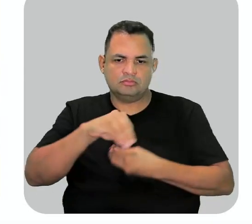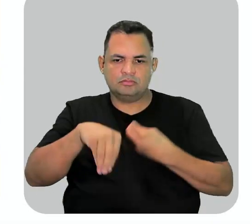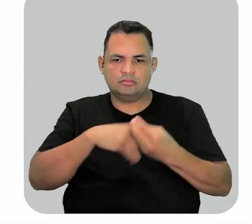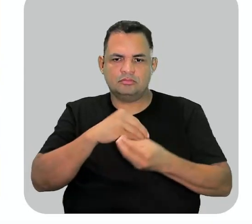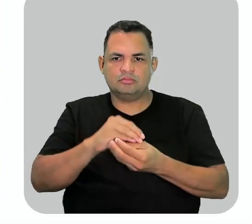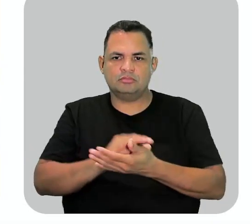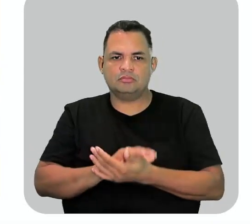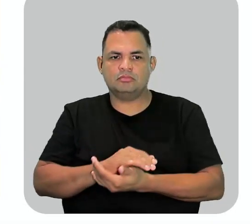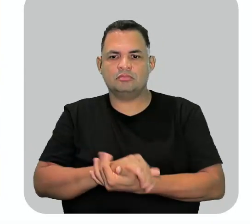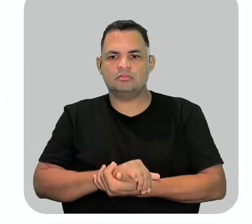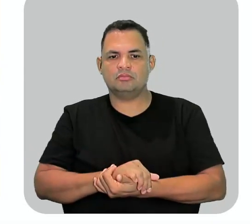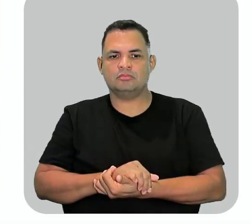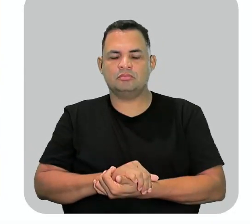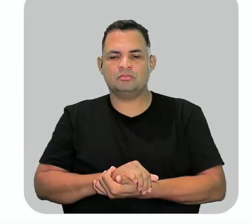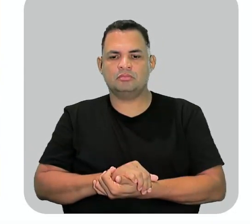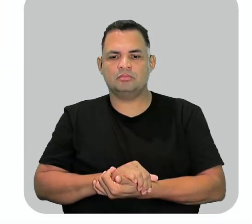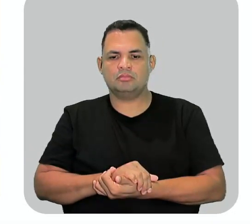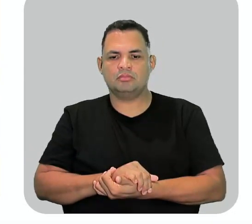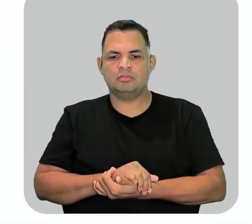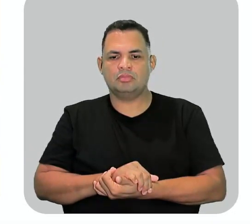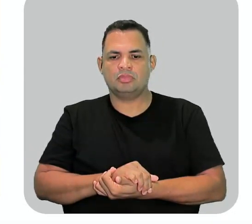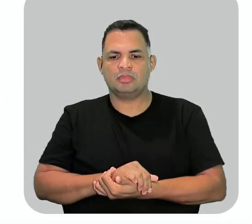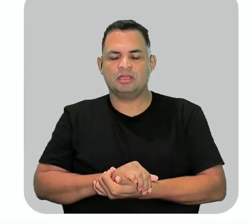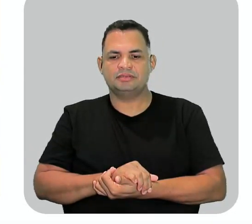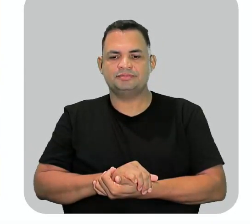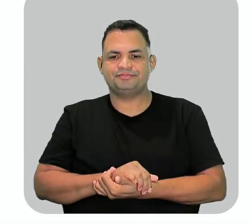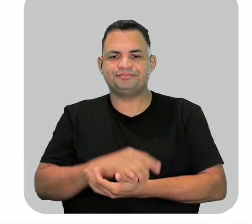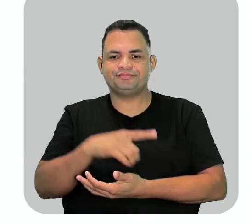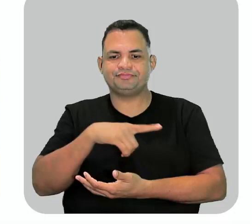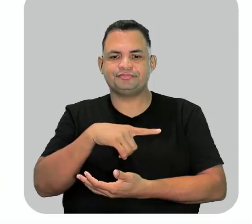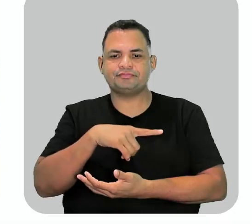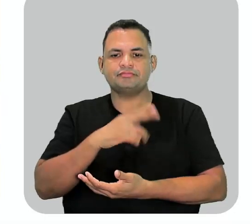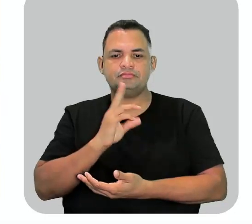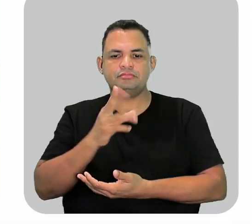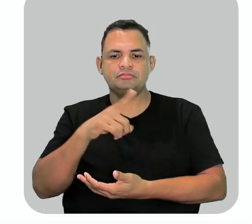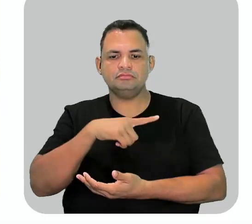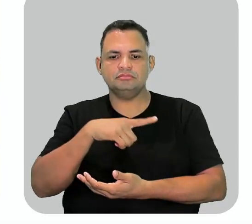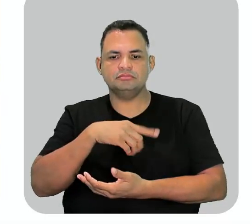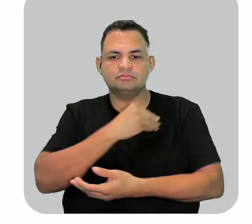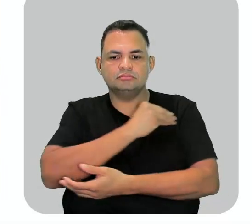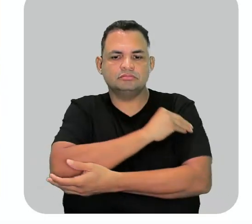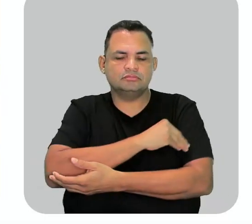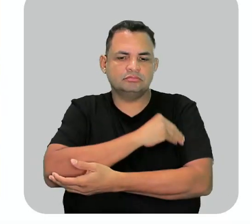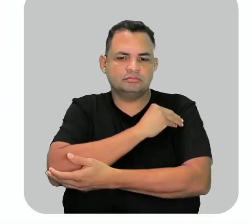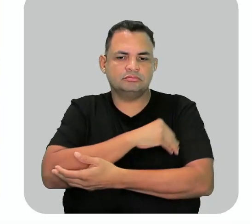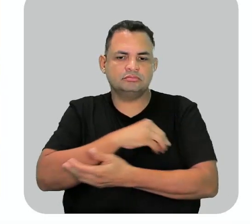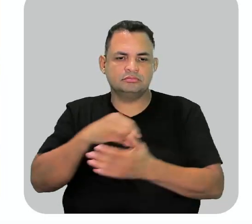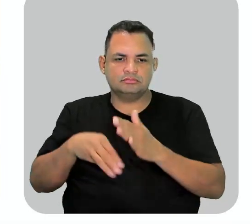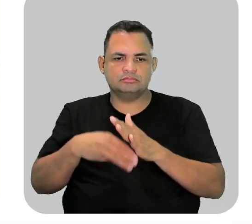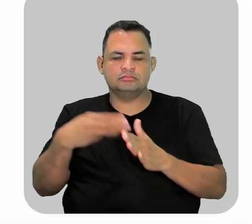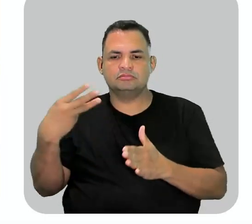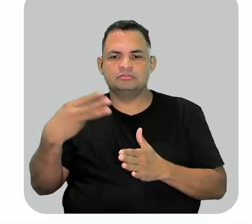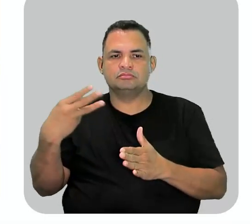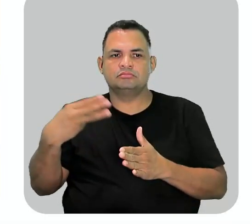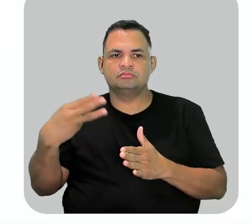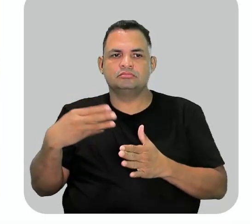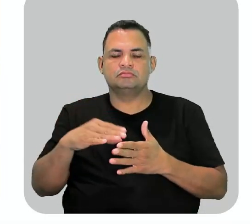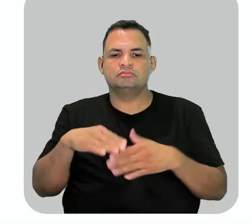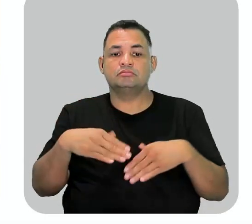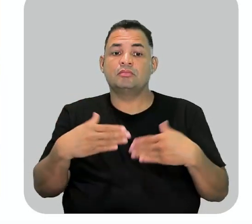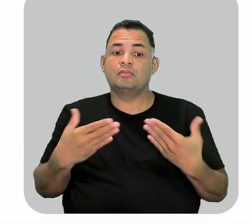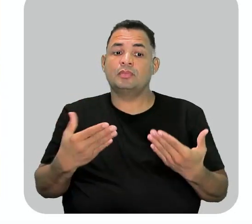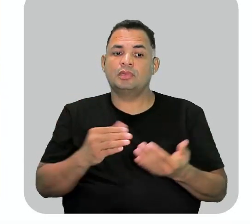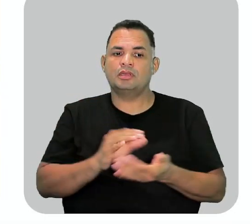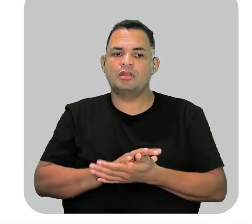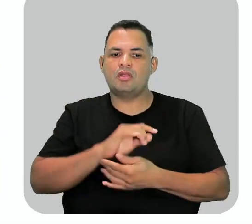de Grignard. Nesse caso, nós vamos sempre ter a formação de um álcool terciário,